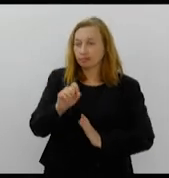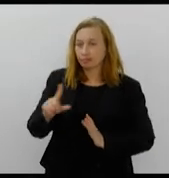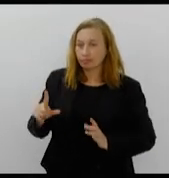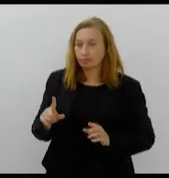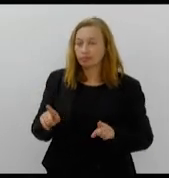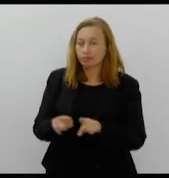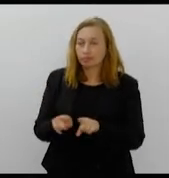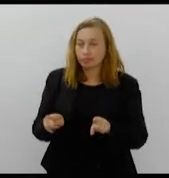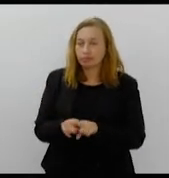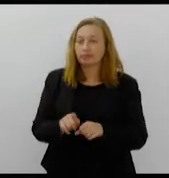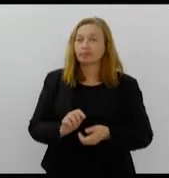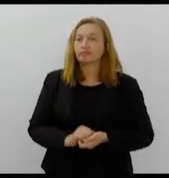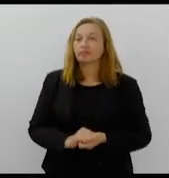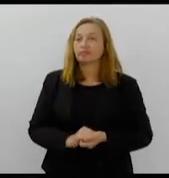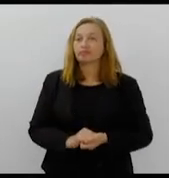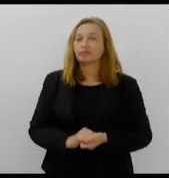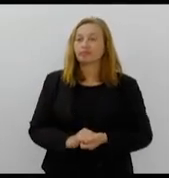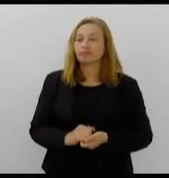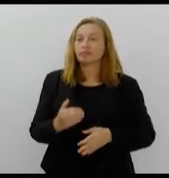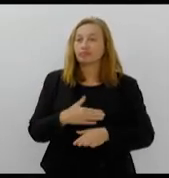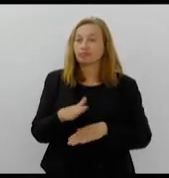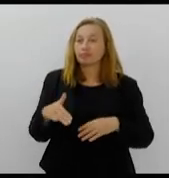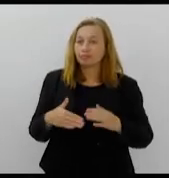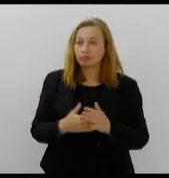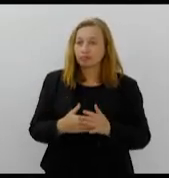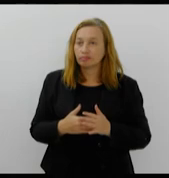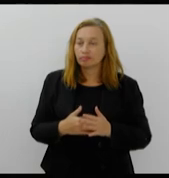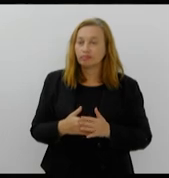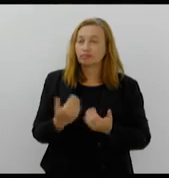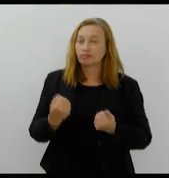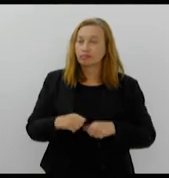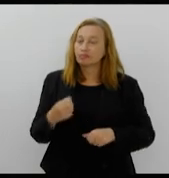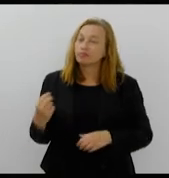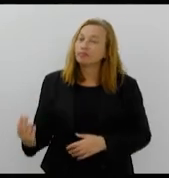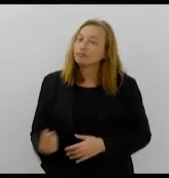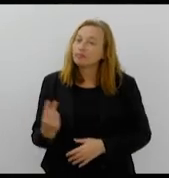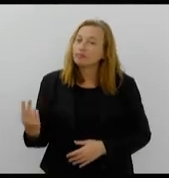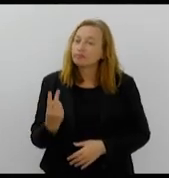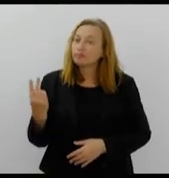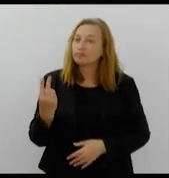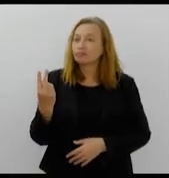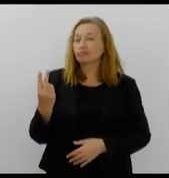enquanto aqueles e aquelas que temos que zelar